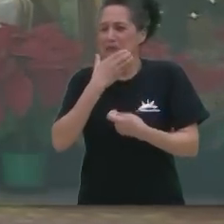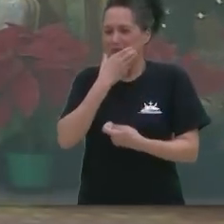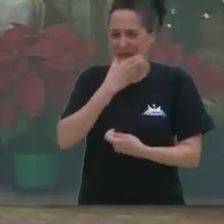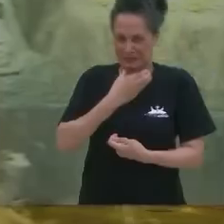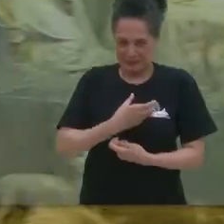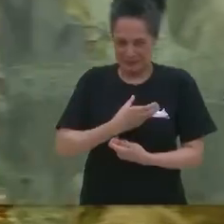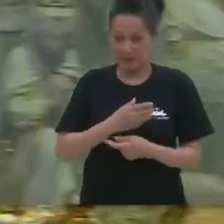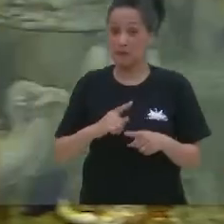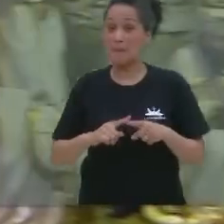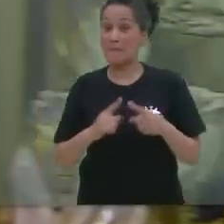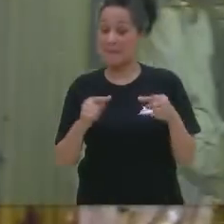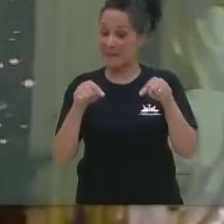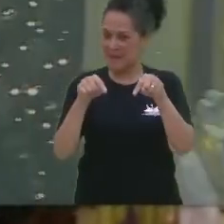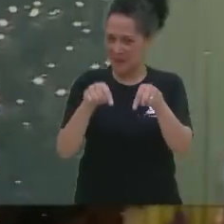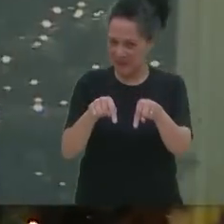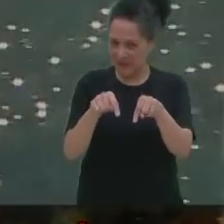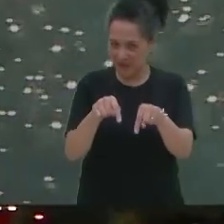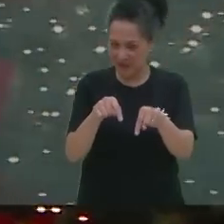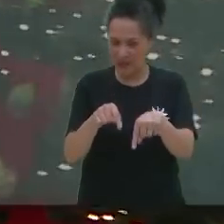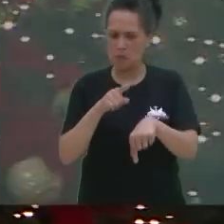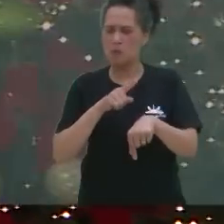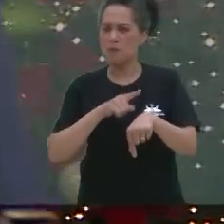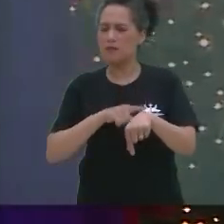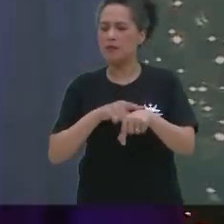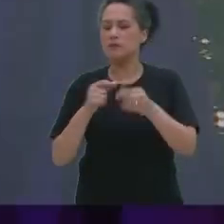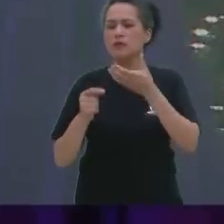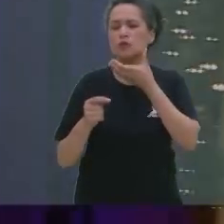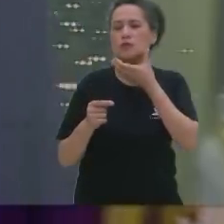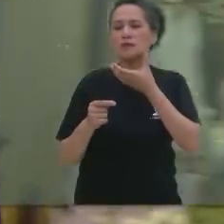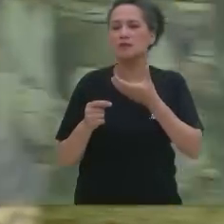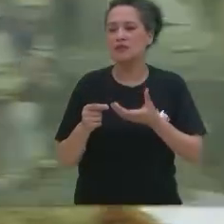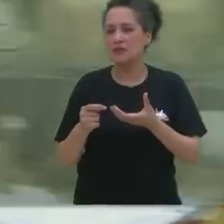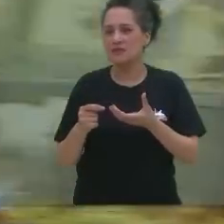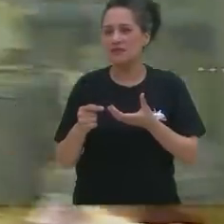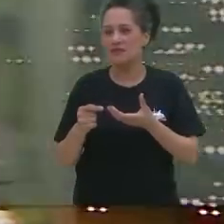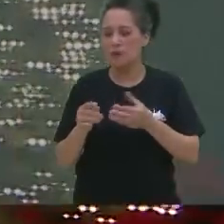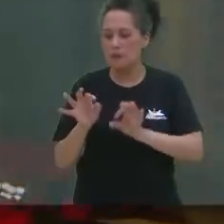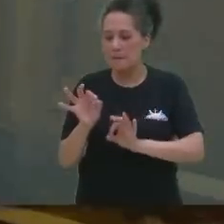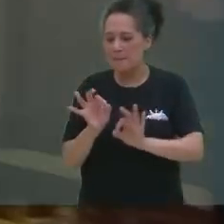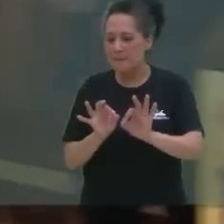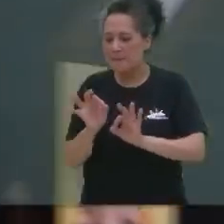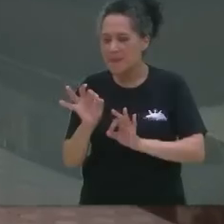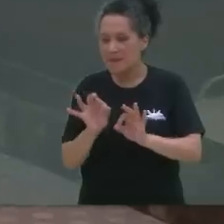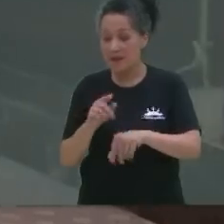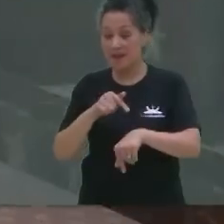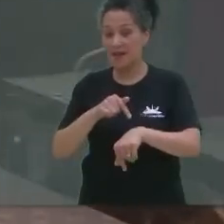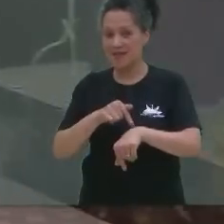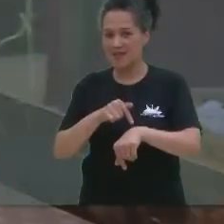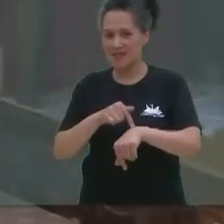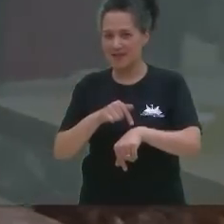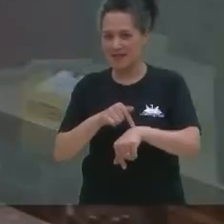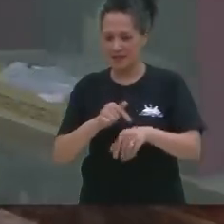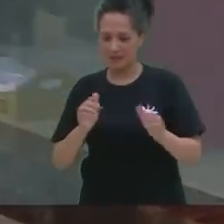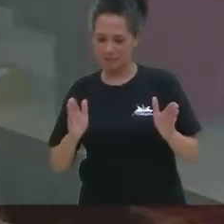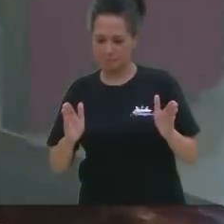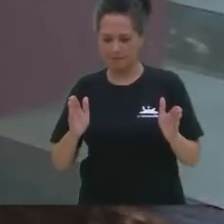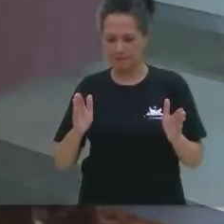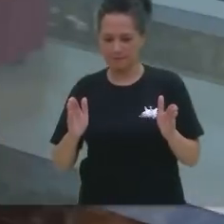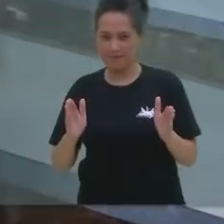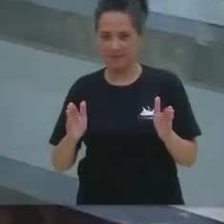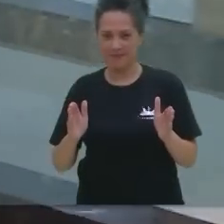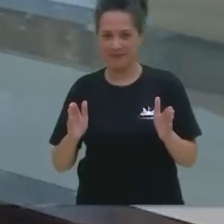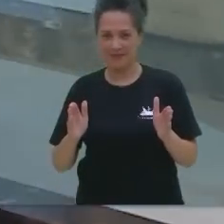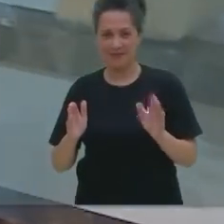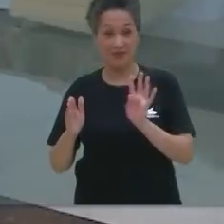de Natal que antecede com o tempo do Advento. Por isso as vestimentas são